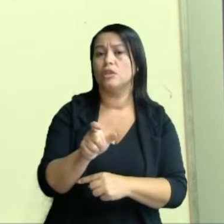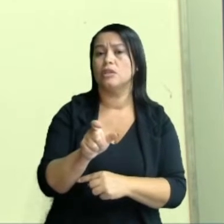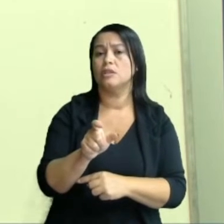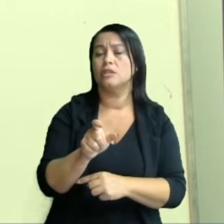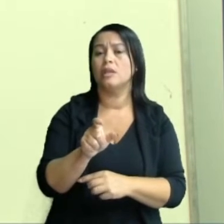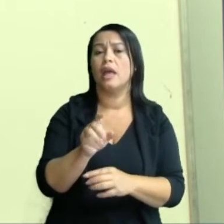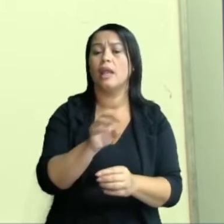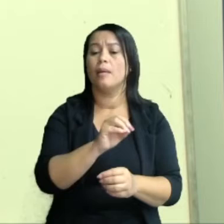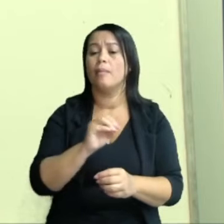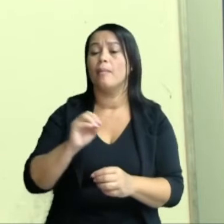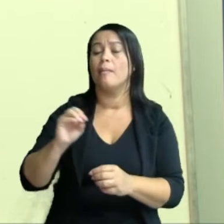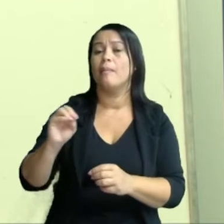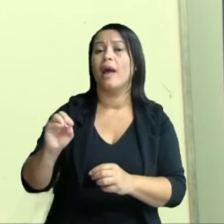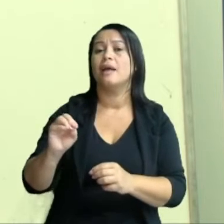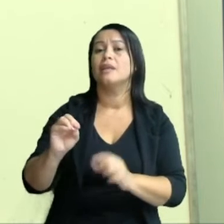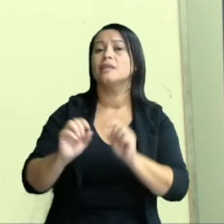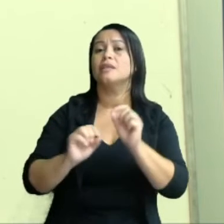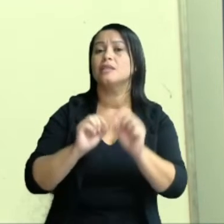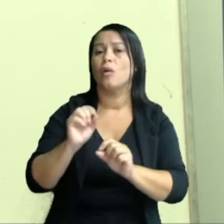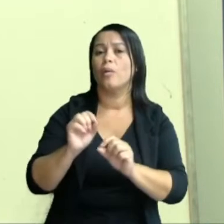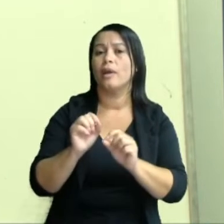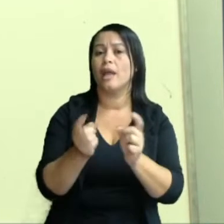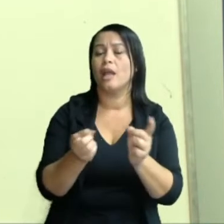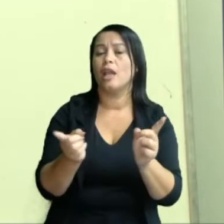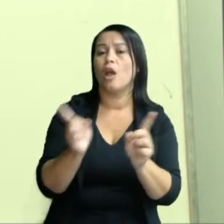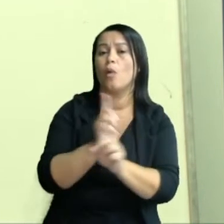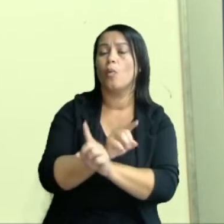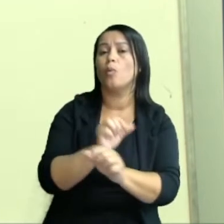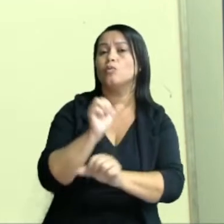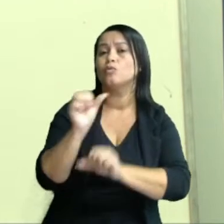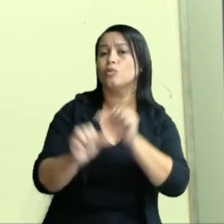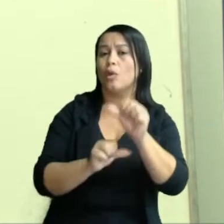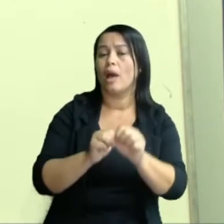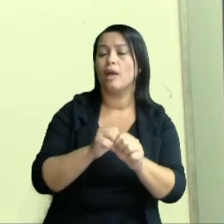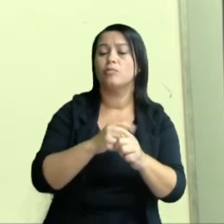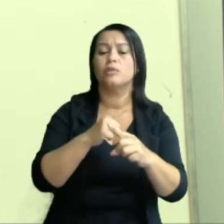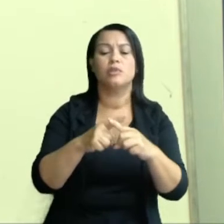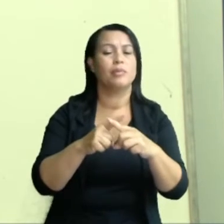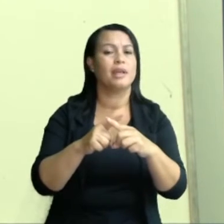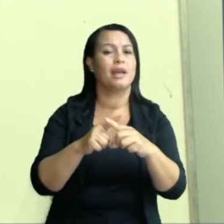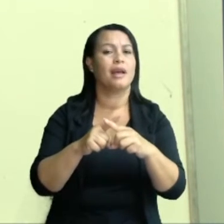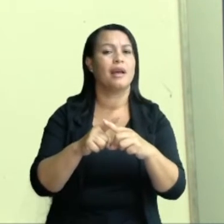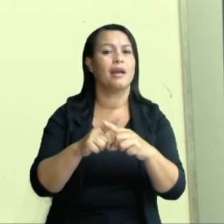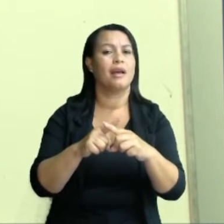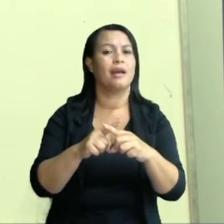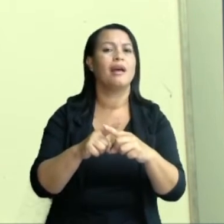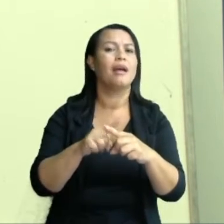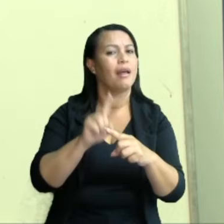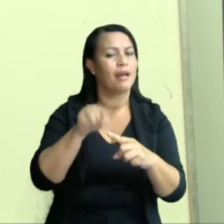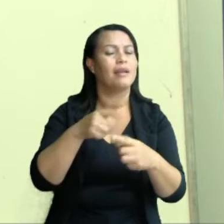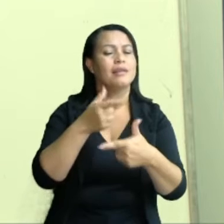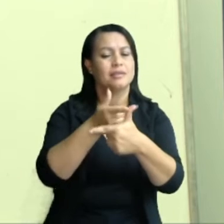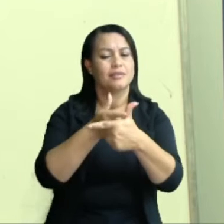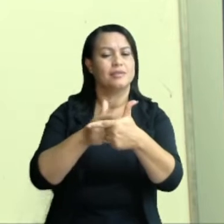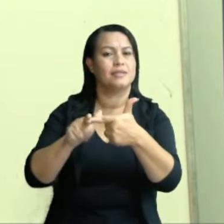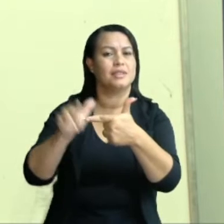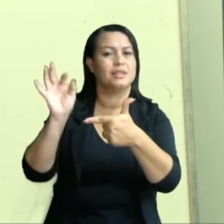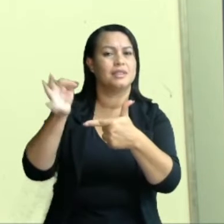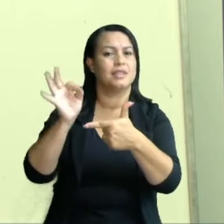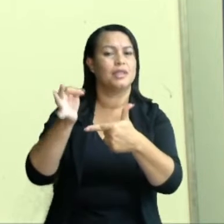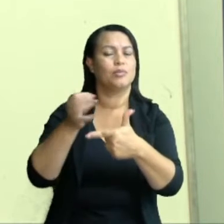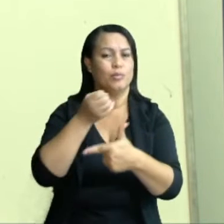para o outro lado fazendo o contrário. Qual o contrário de multiplicar? Muito bem,